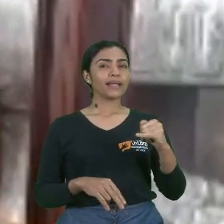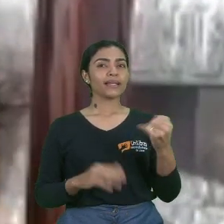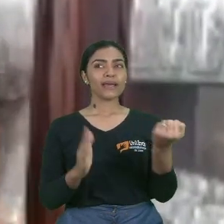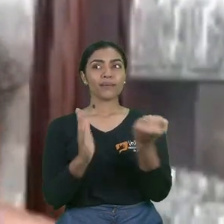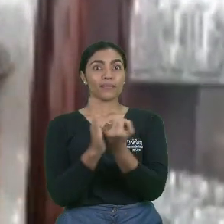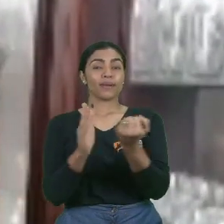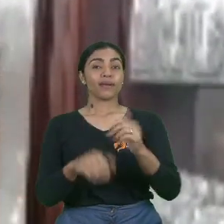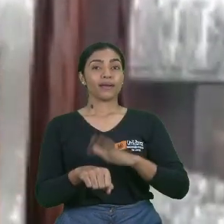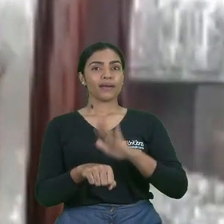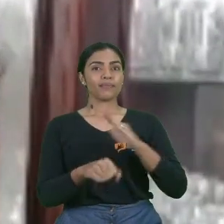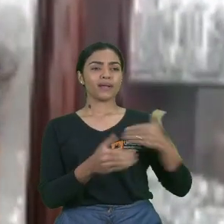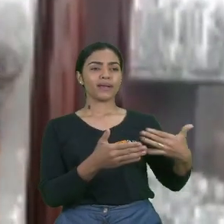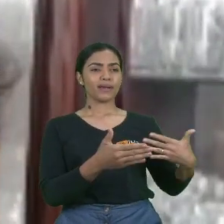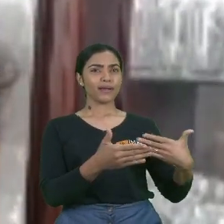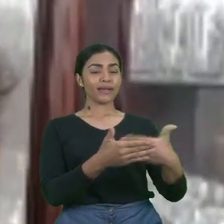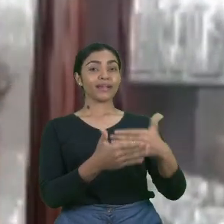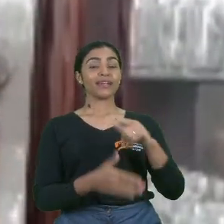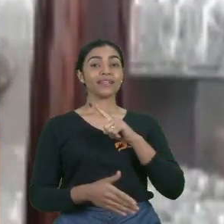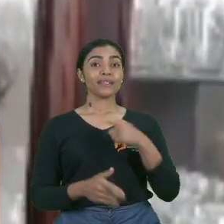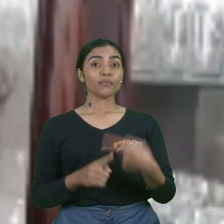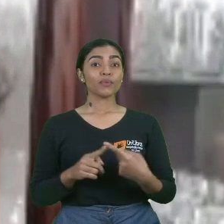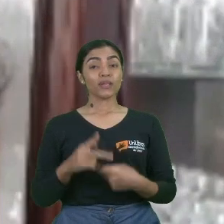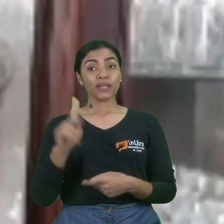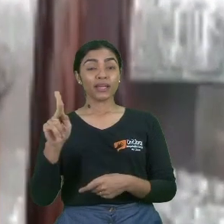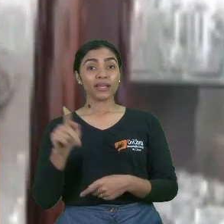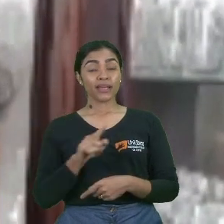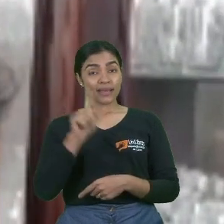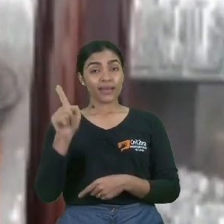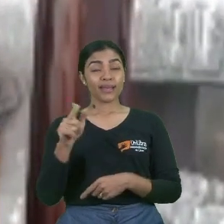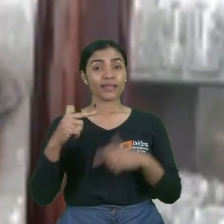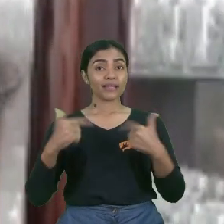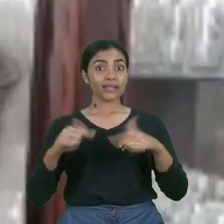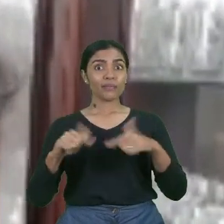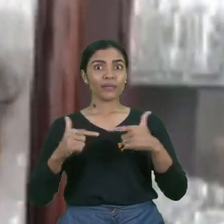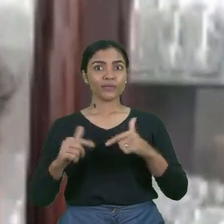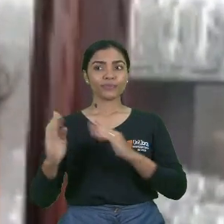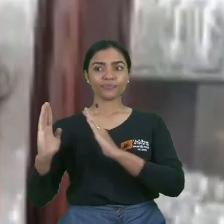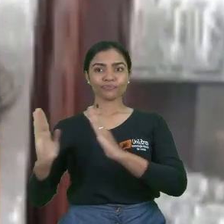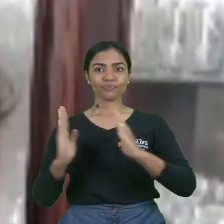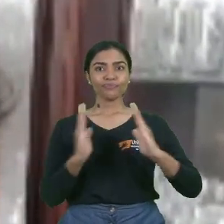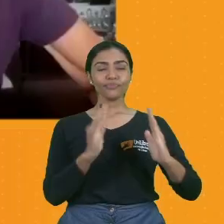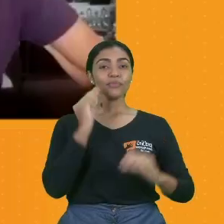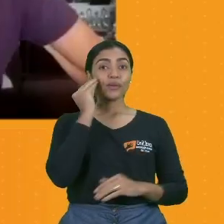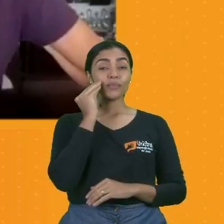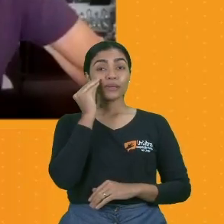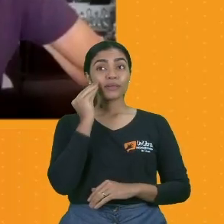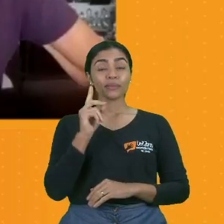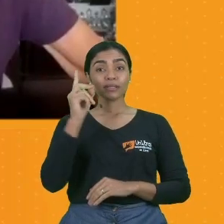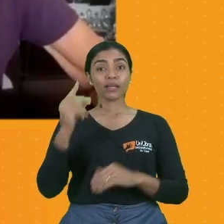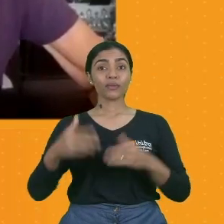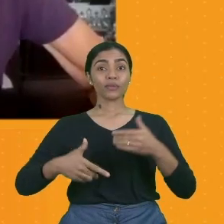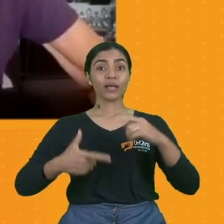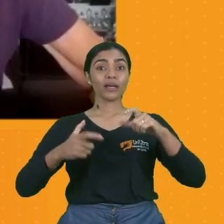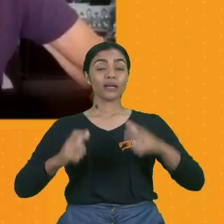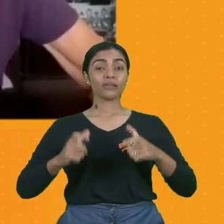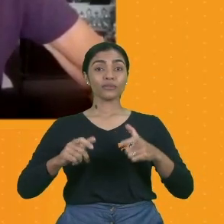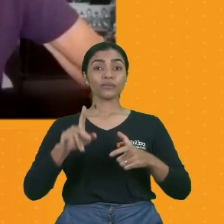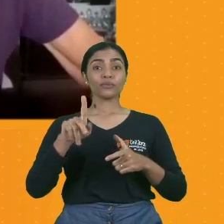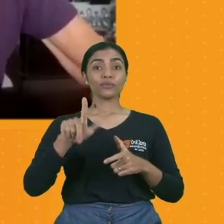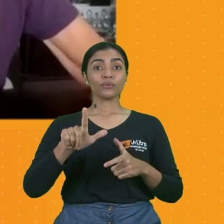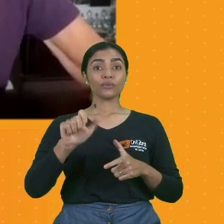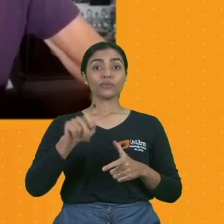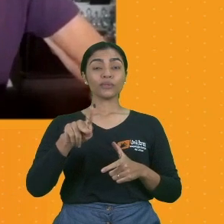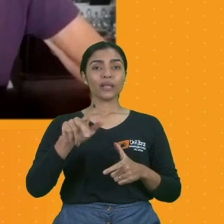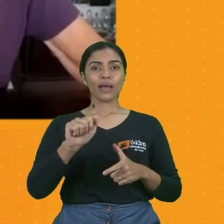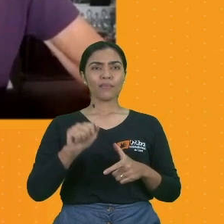essa trajeto para o trabalho nas costas experimentais da Lapa BA é Sim lembro